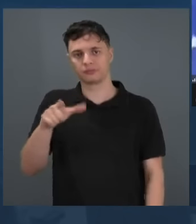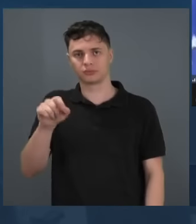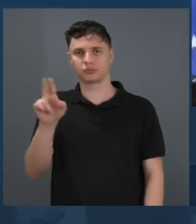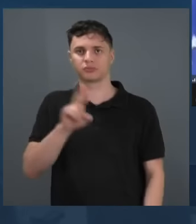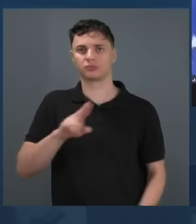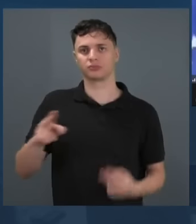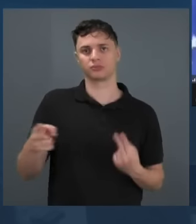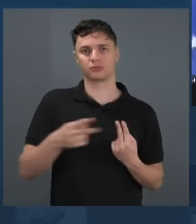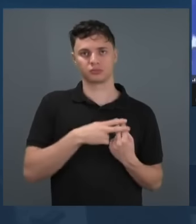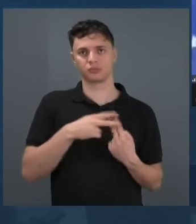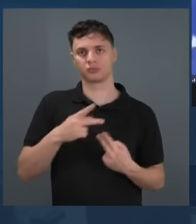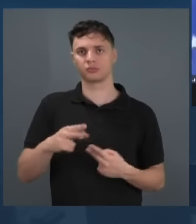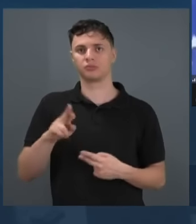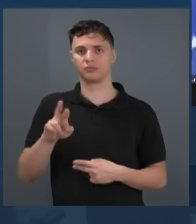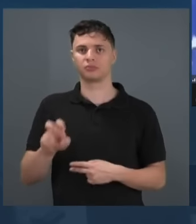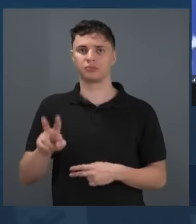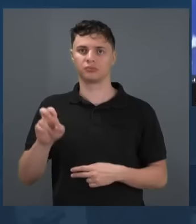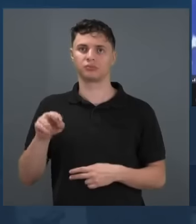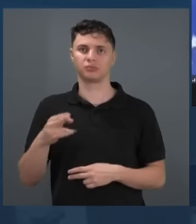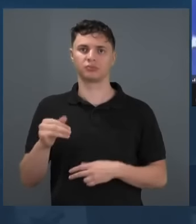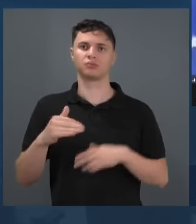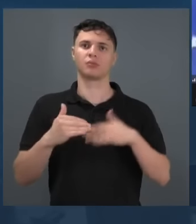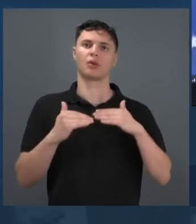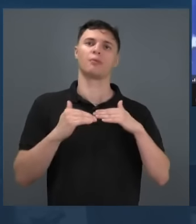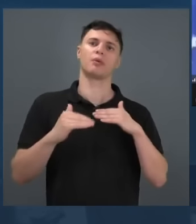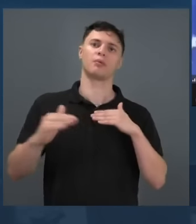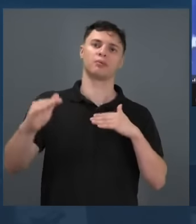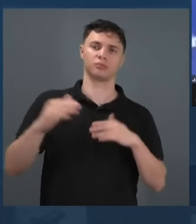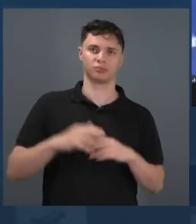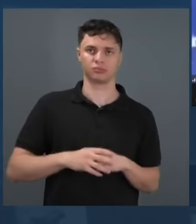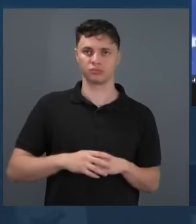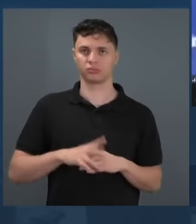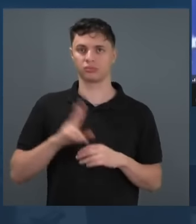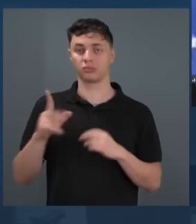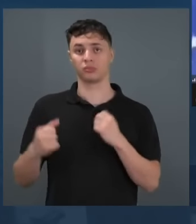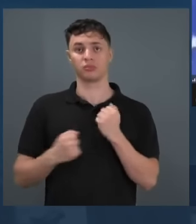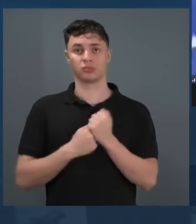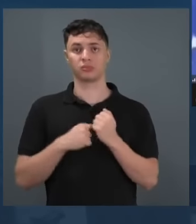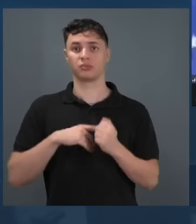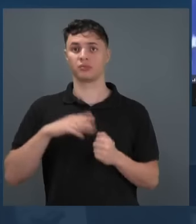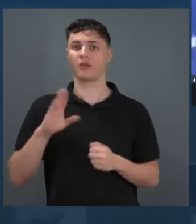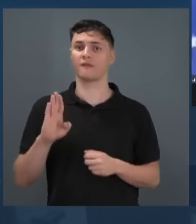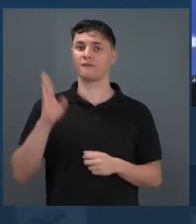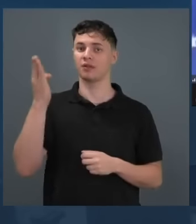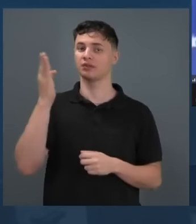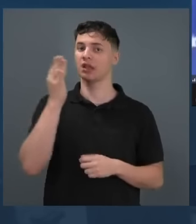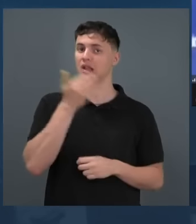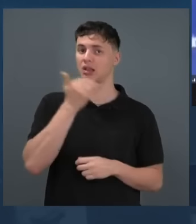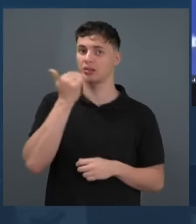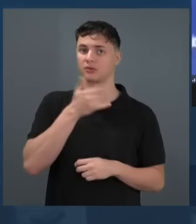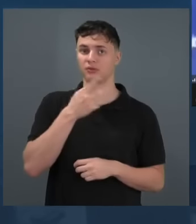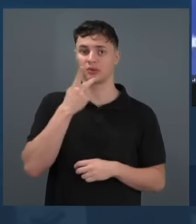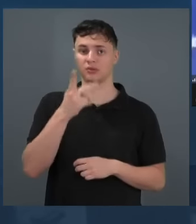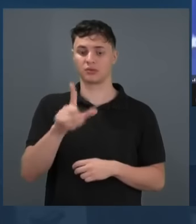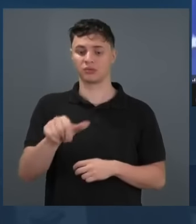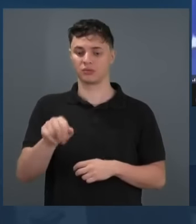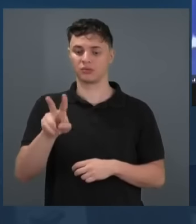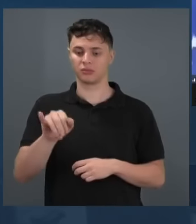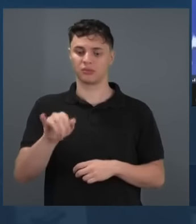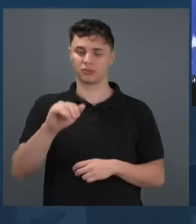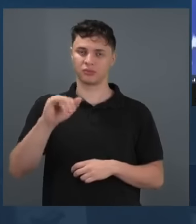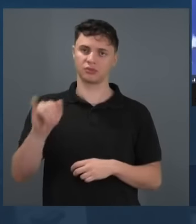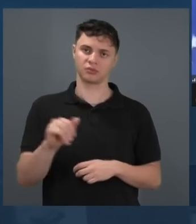prisões preventivas prolongadas, reforçando a falsa narrativa de que a Lava Jato